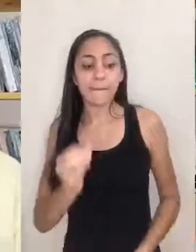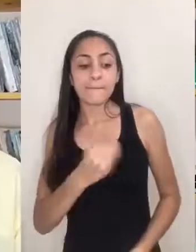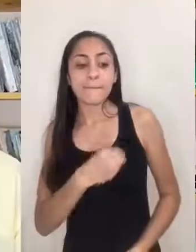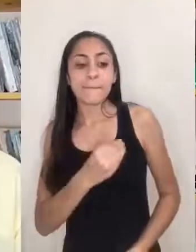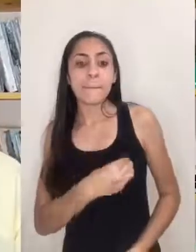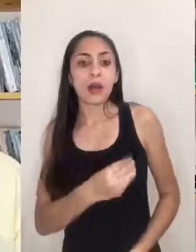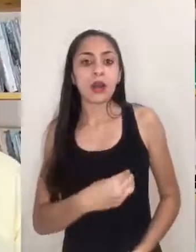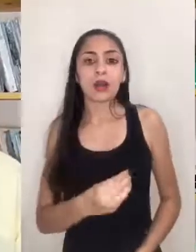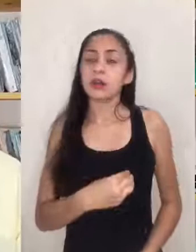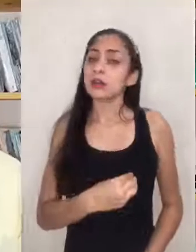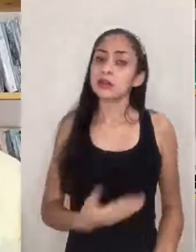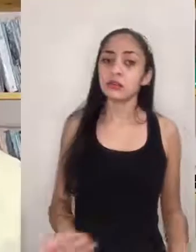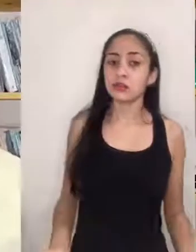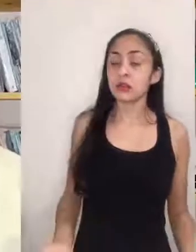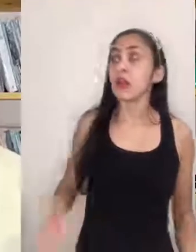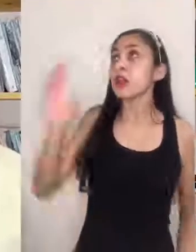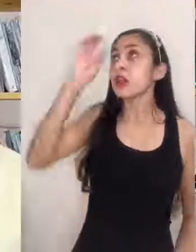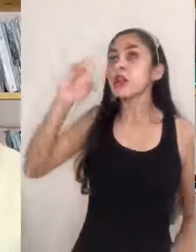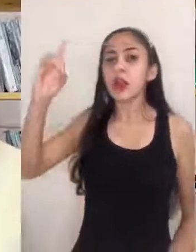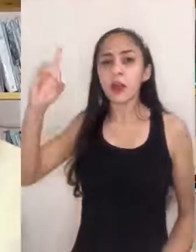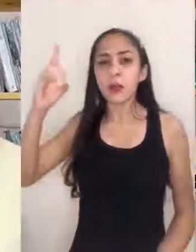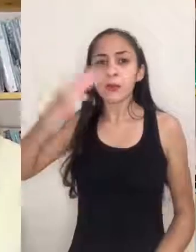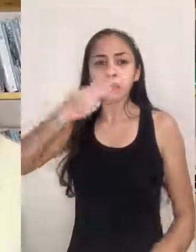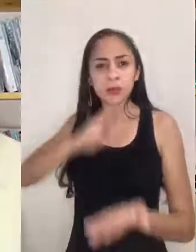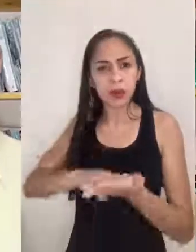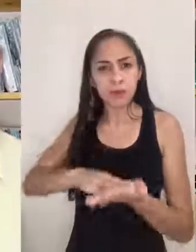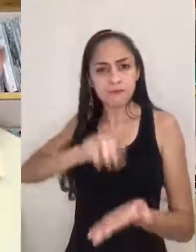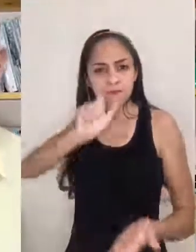palavra, ele cumpre o que ele prometeu.